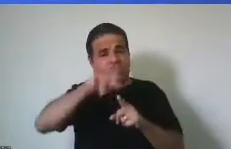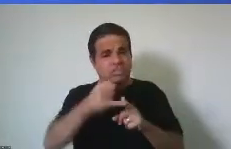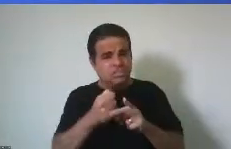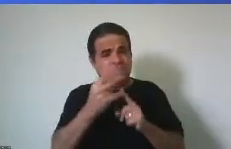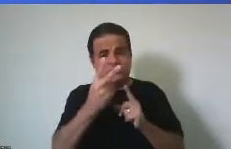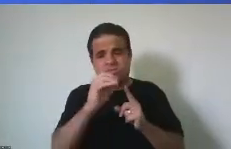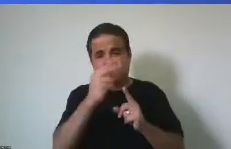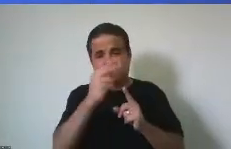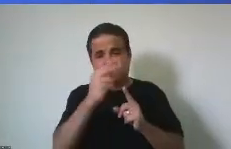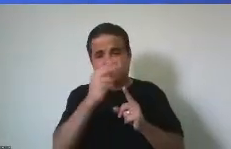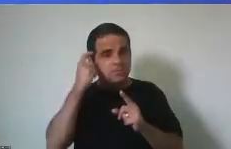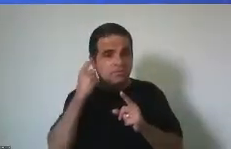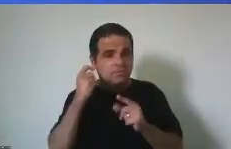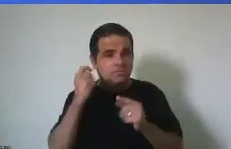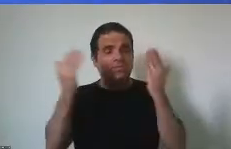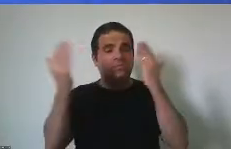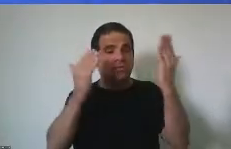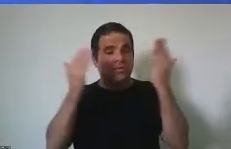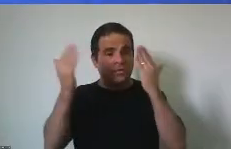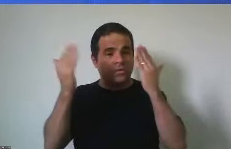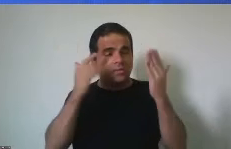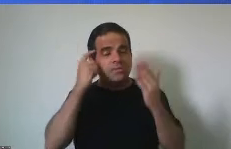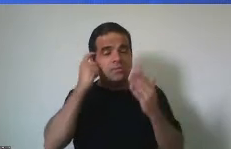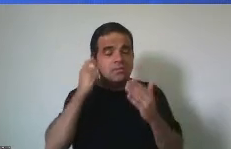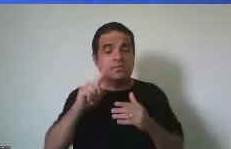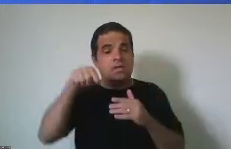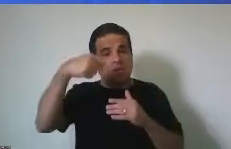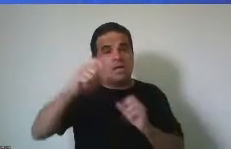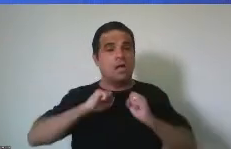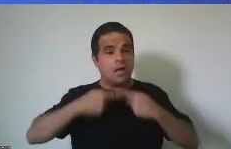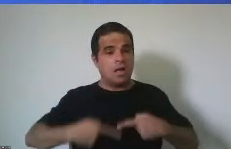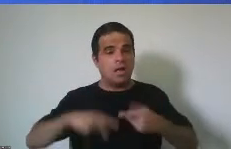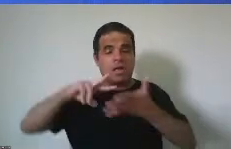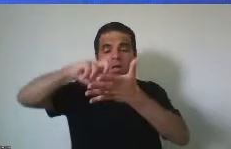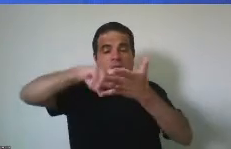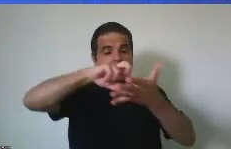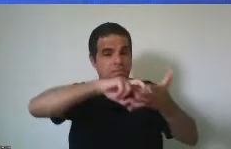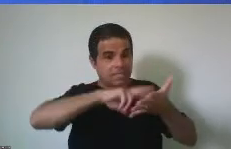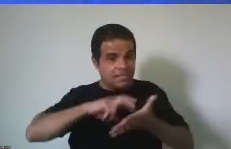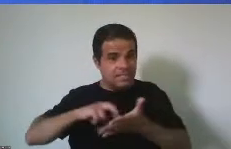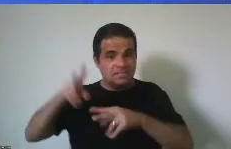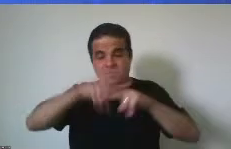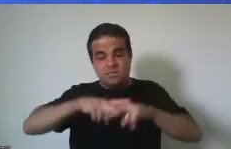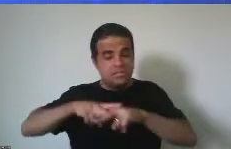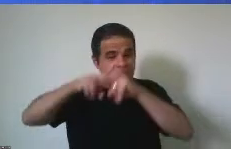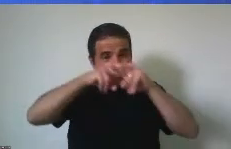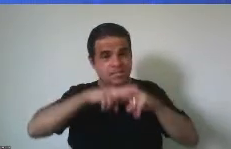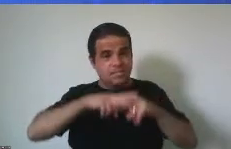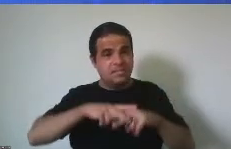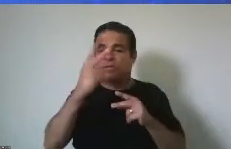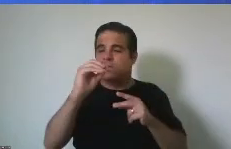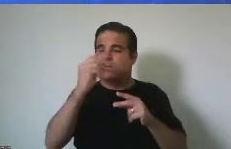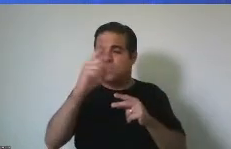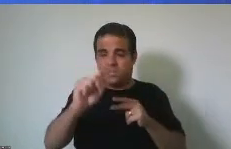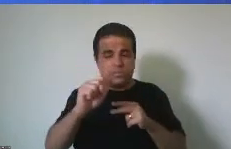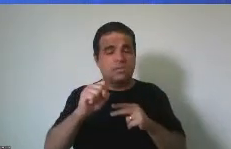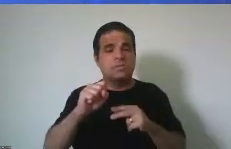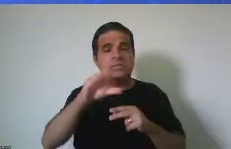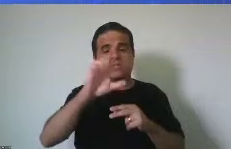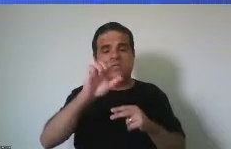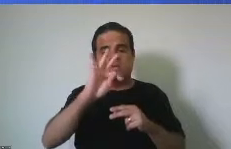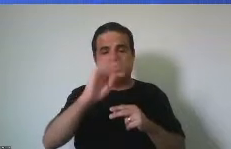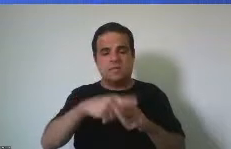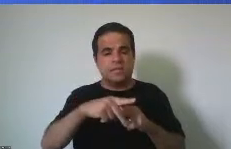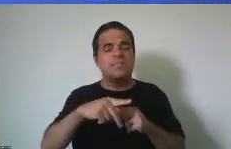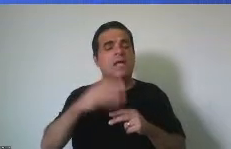ser comparáveis e não reconhecimento tarifário no processo 2018 aceitei e tem um